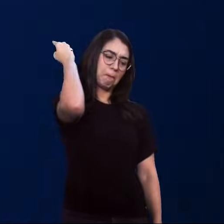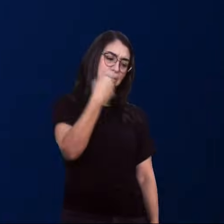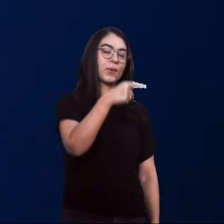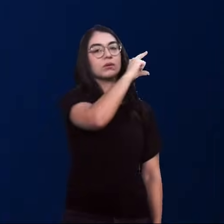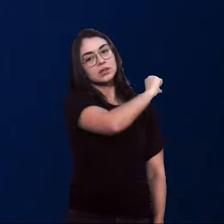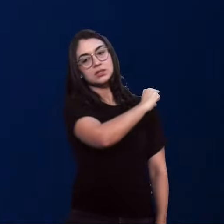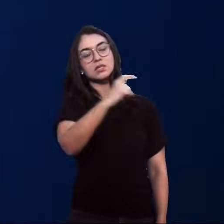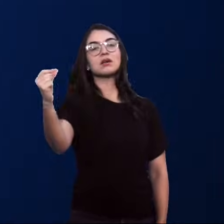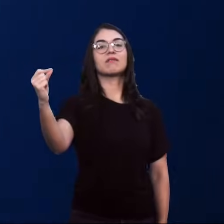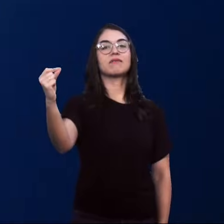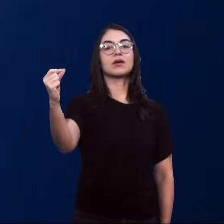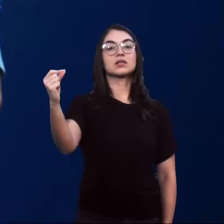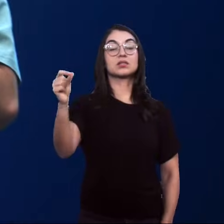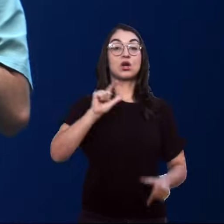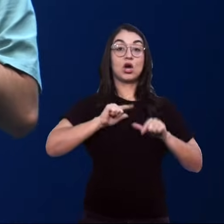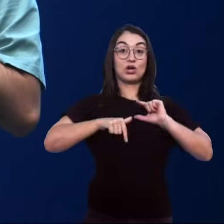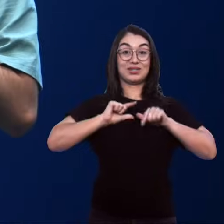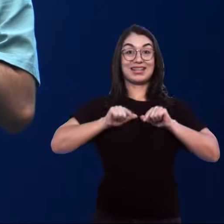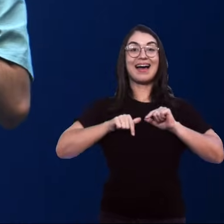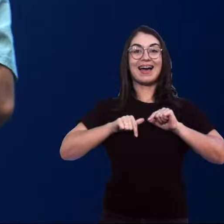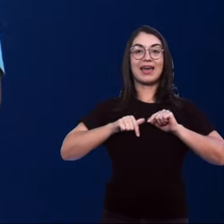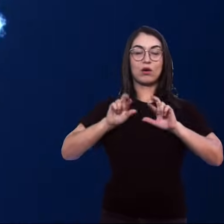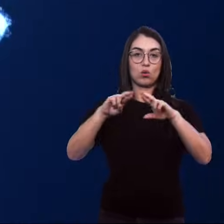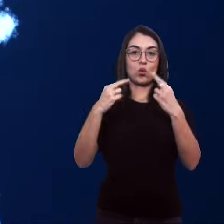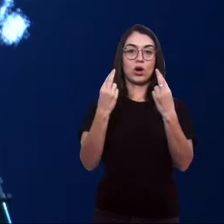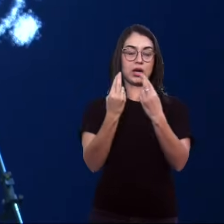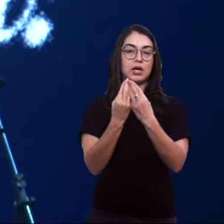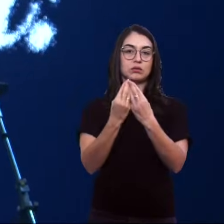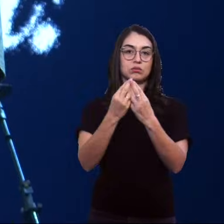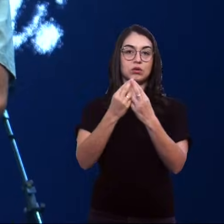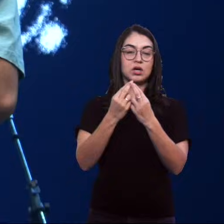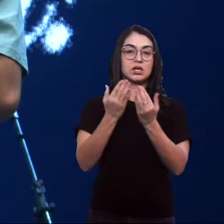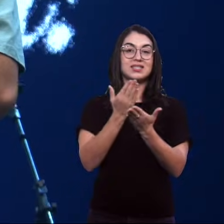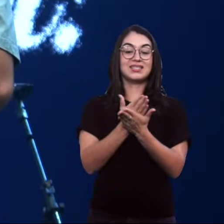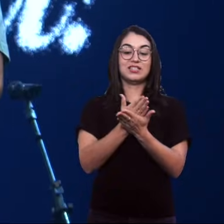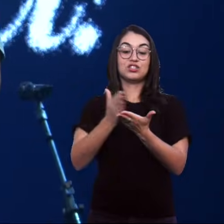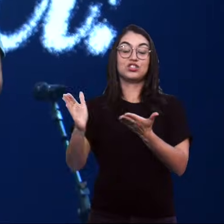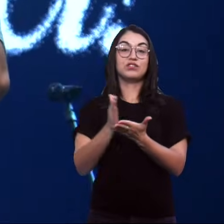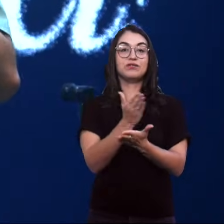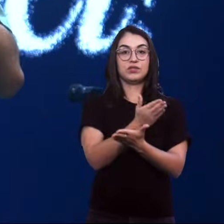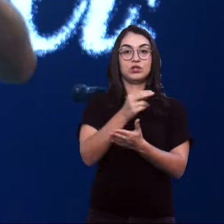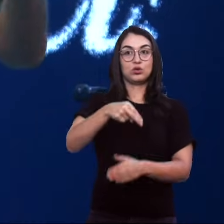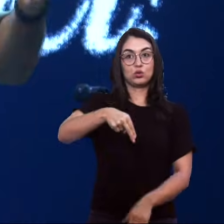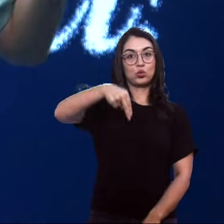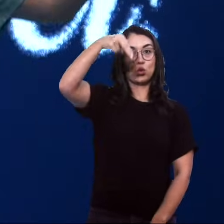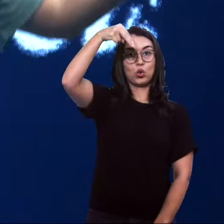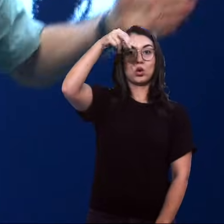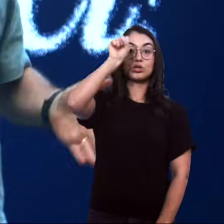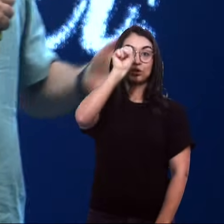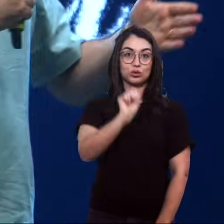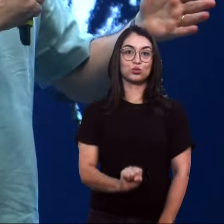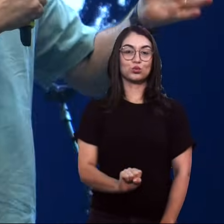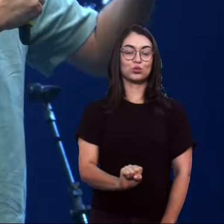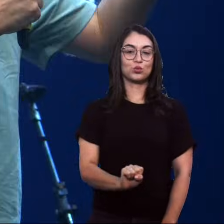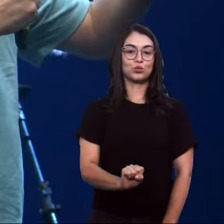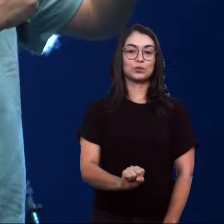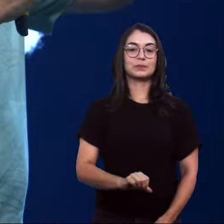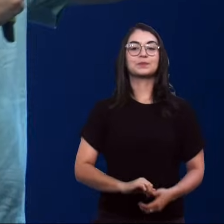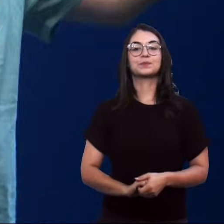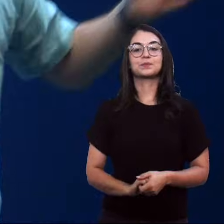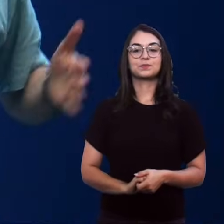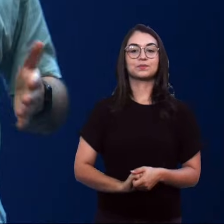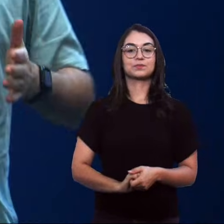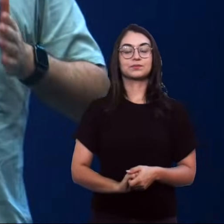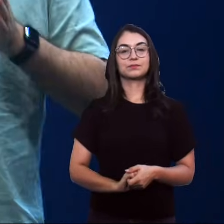E Israel se divide em dois: o reino do norte, continua chamando Israel, e o reino do sul, que se